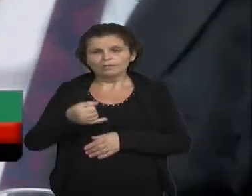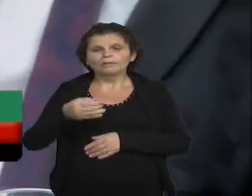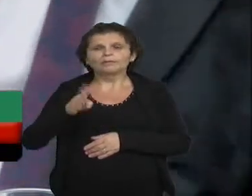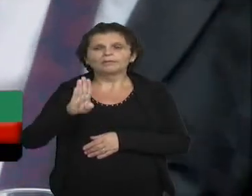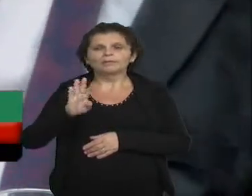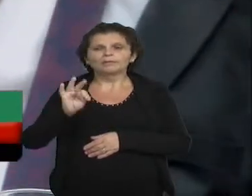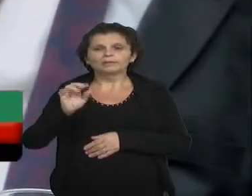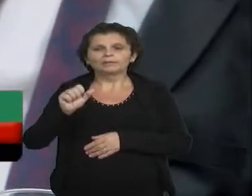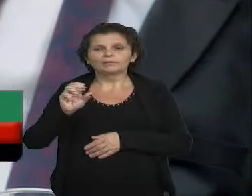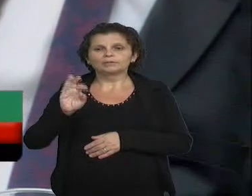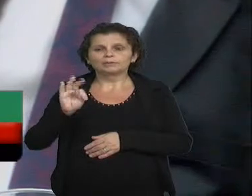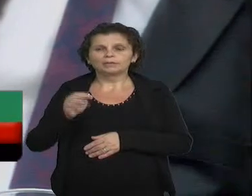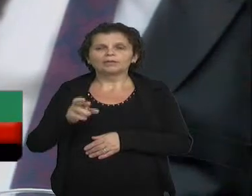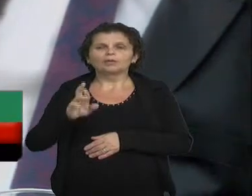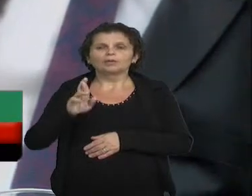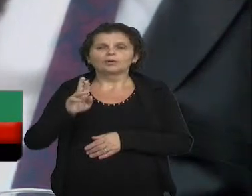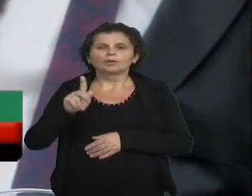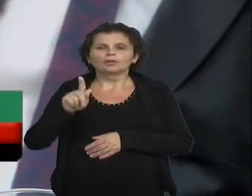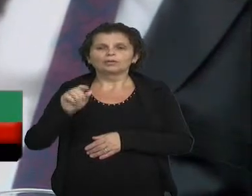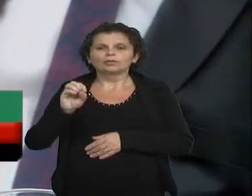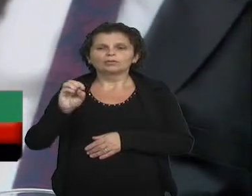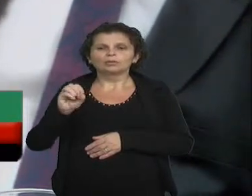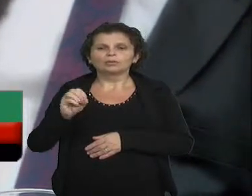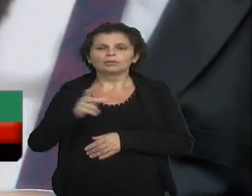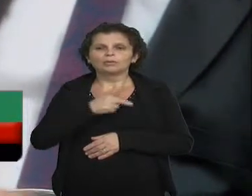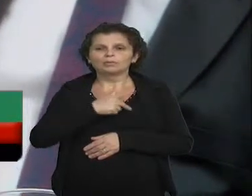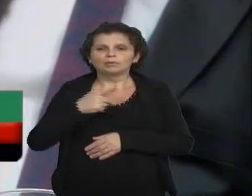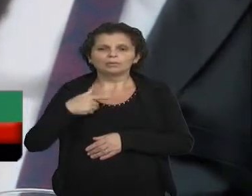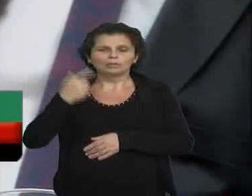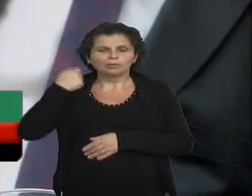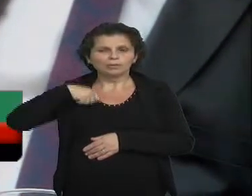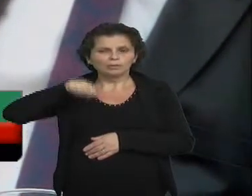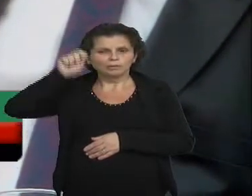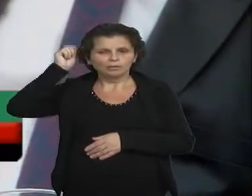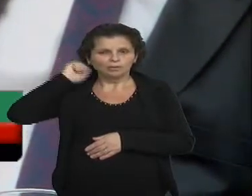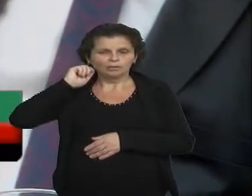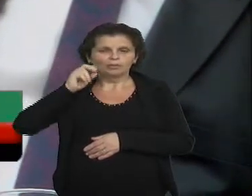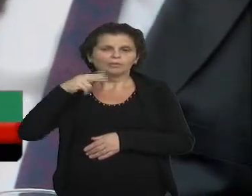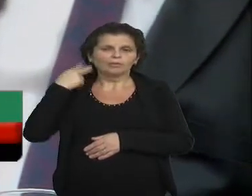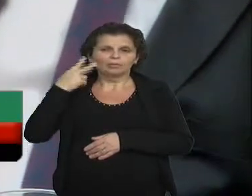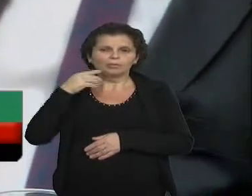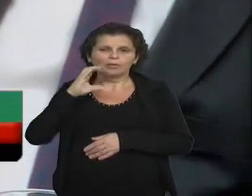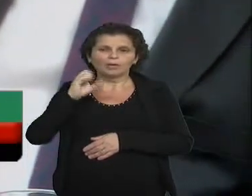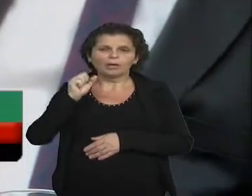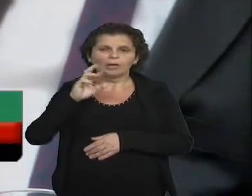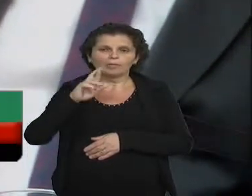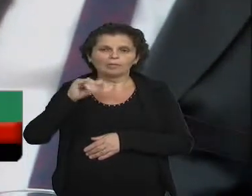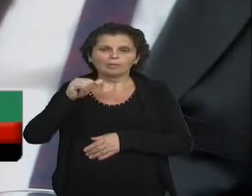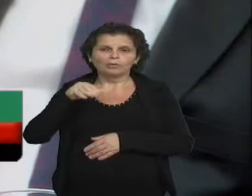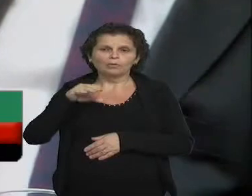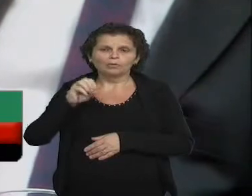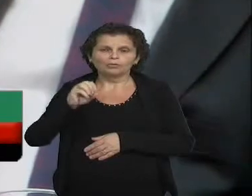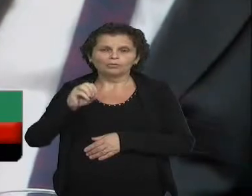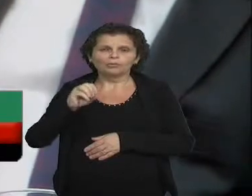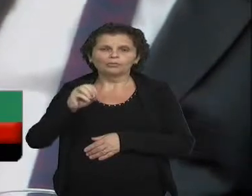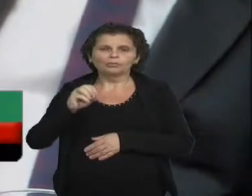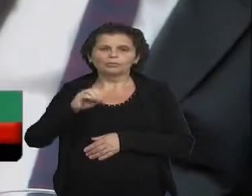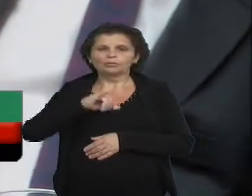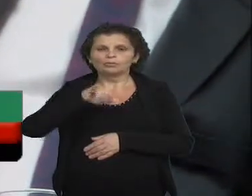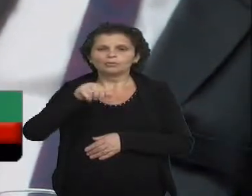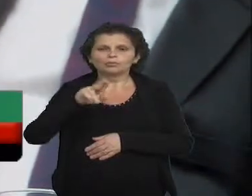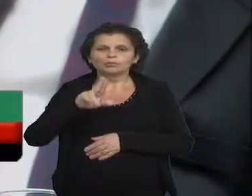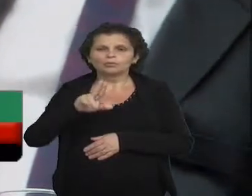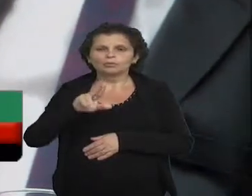Batista, vereador Rogério Santos, pastora Cristiane, vereador Carmônio e vereador